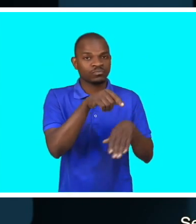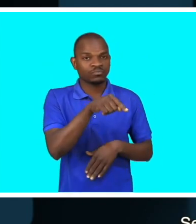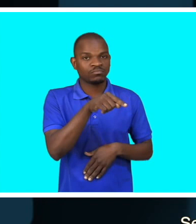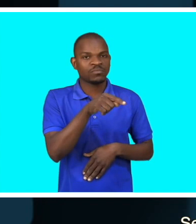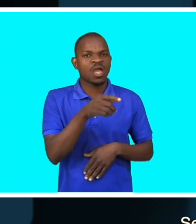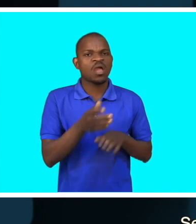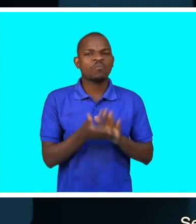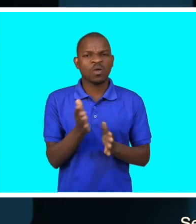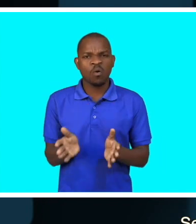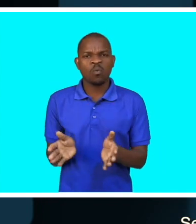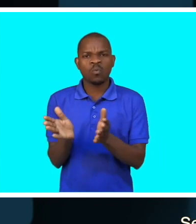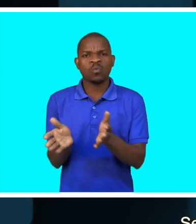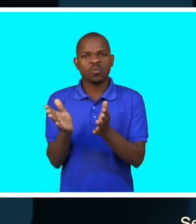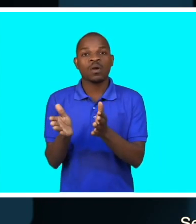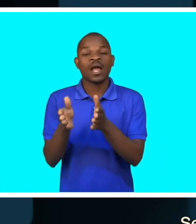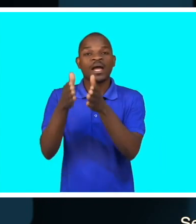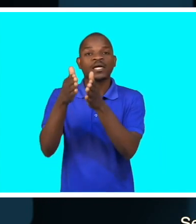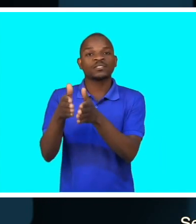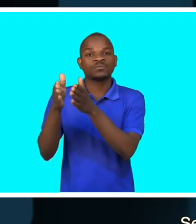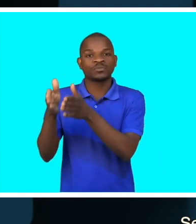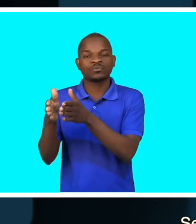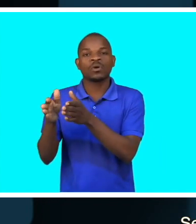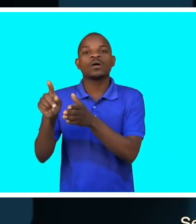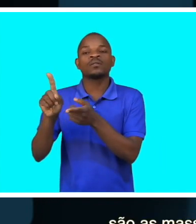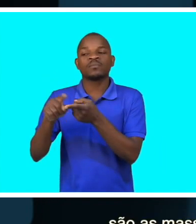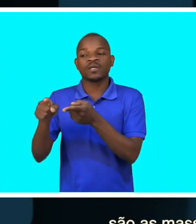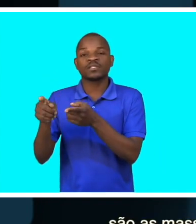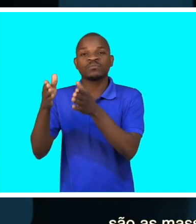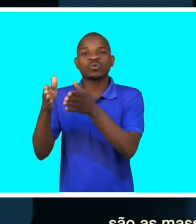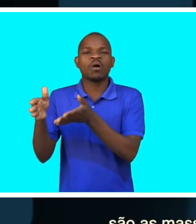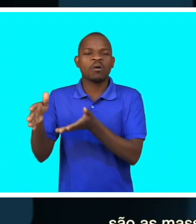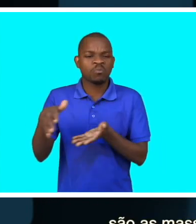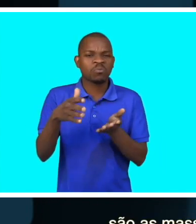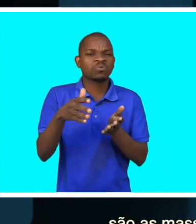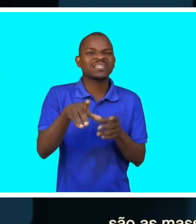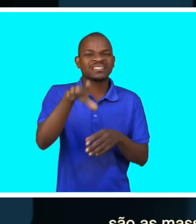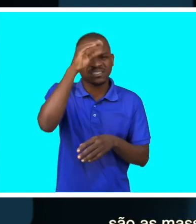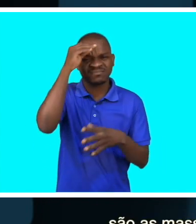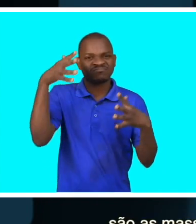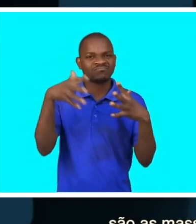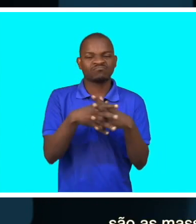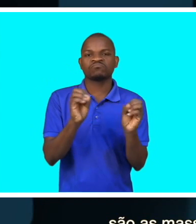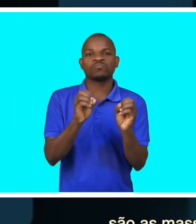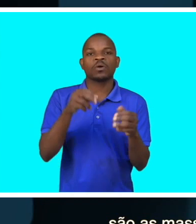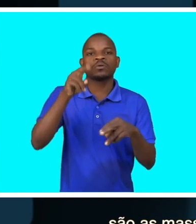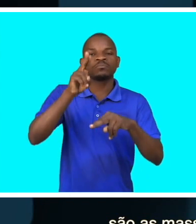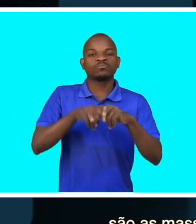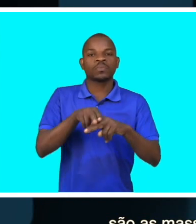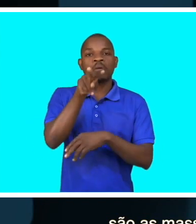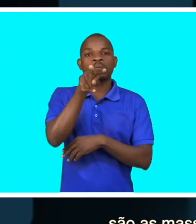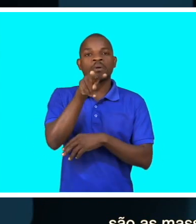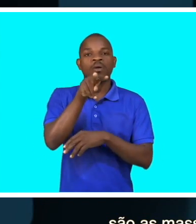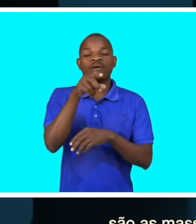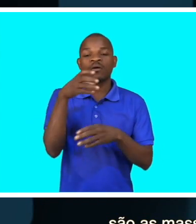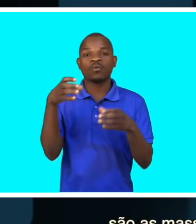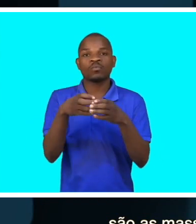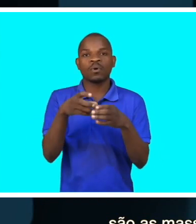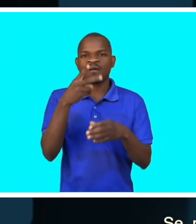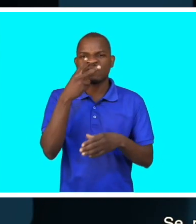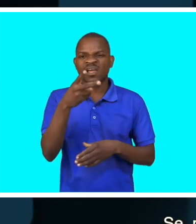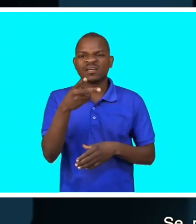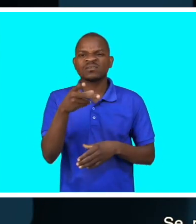que agita as massas. São as massas que também pouco percebem de bola, só vão para assistir uma